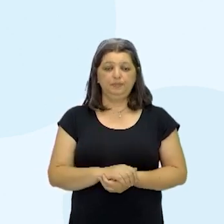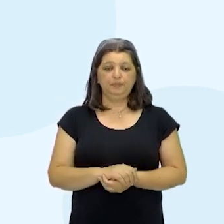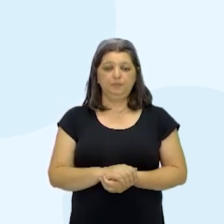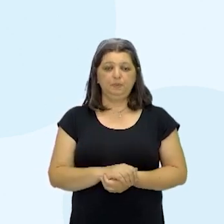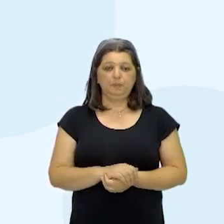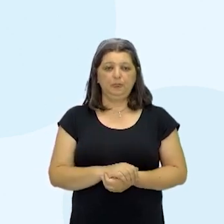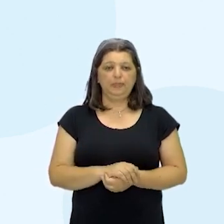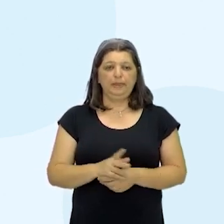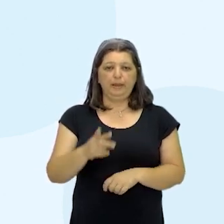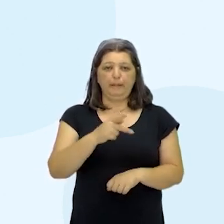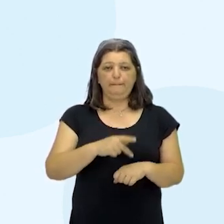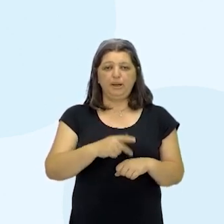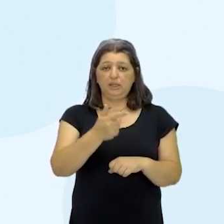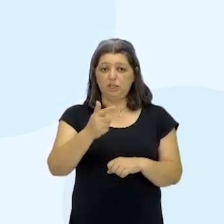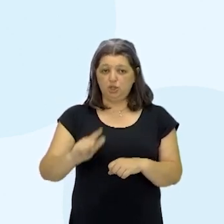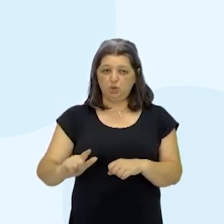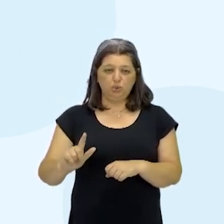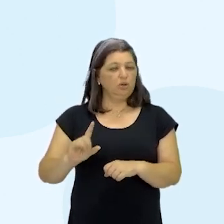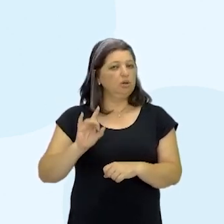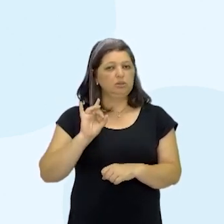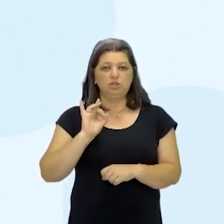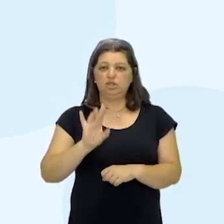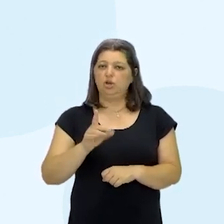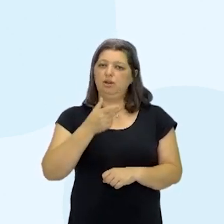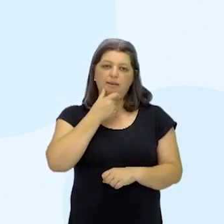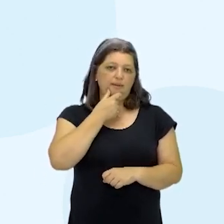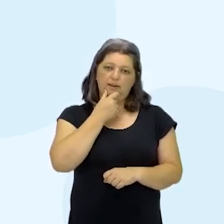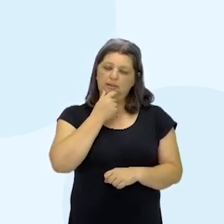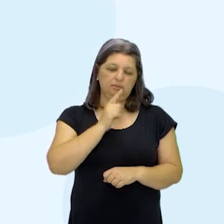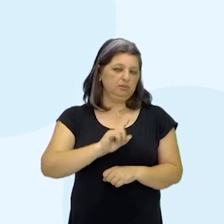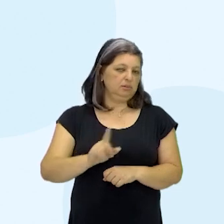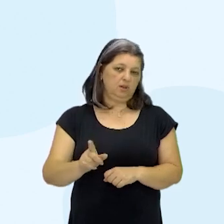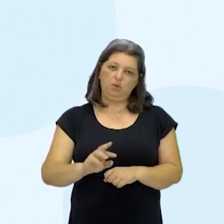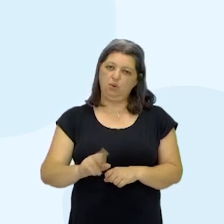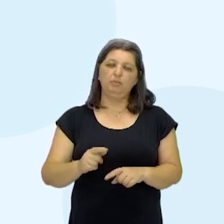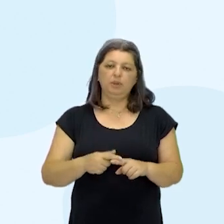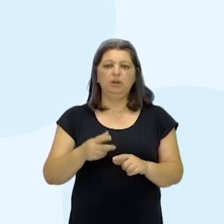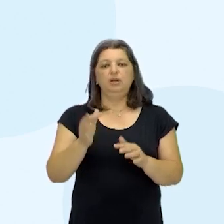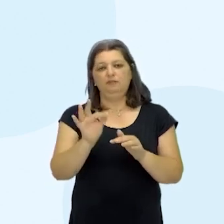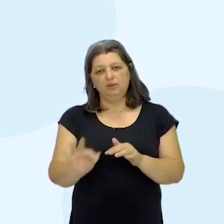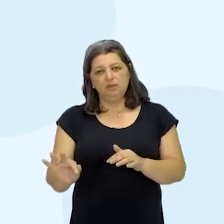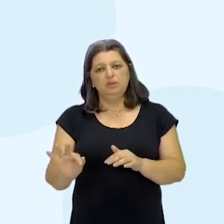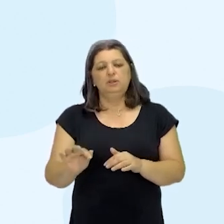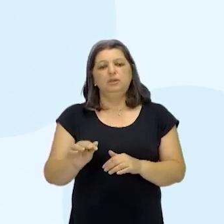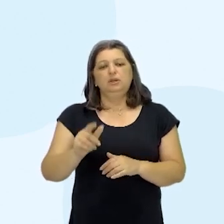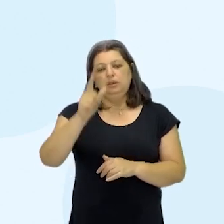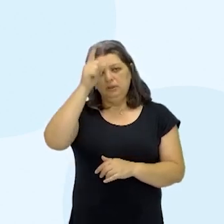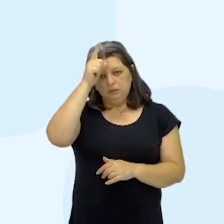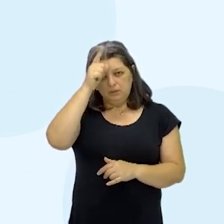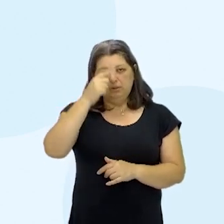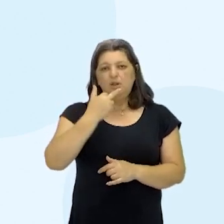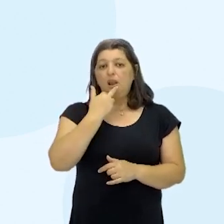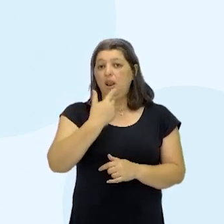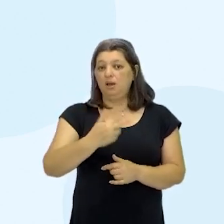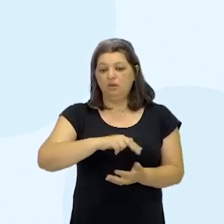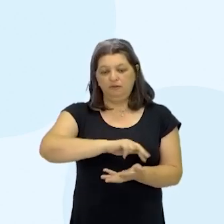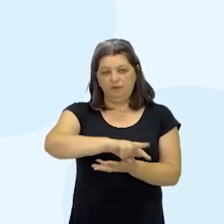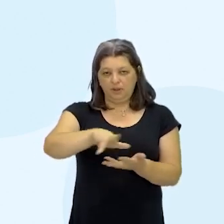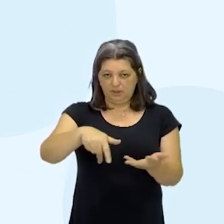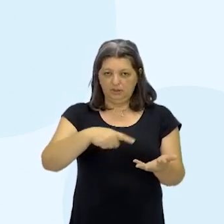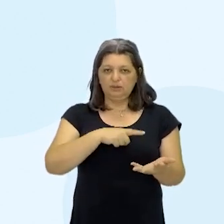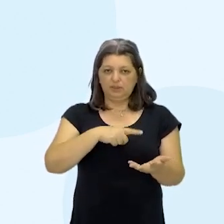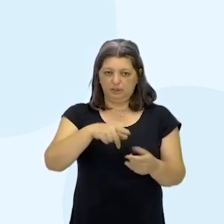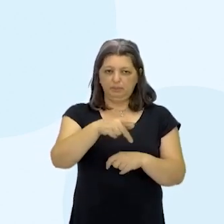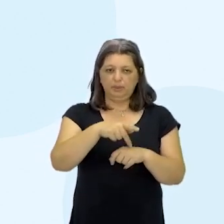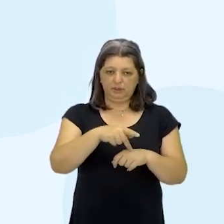é internacional, pessoal, não é só para inglês. Isso aqui você vai ver em francês, vai ver em alemão, vai ver nas outras línguas também. Então, se